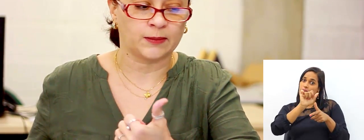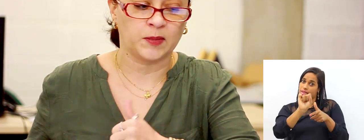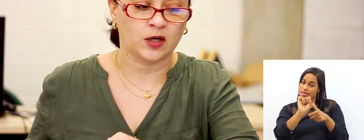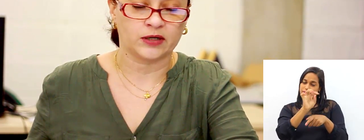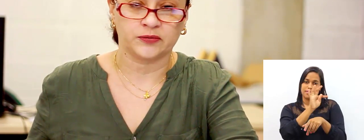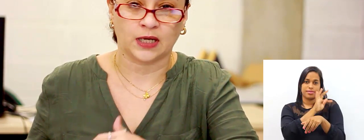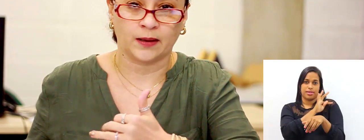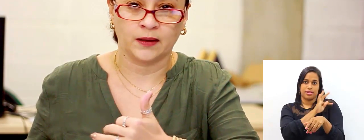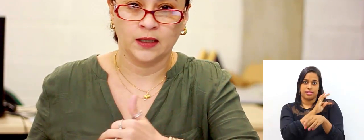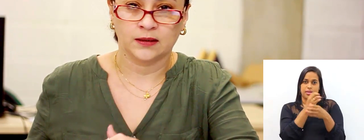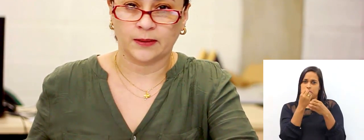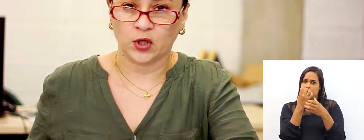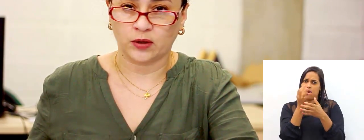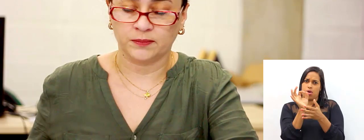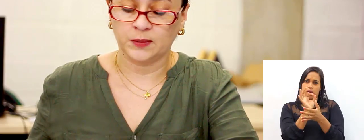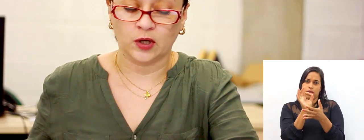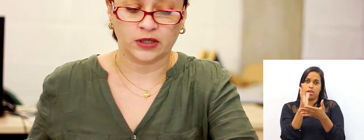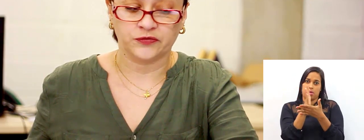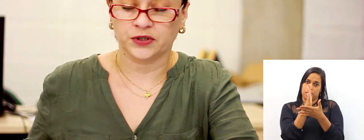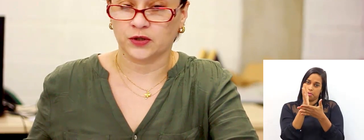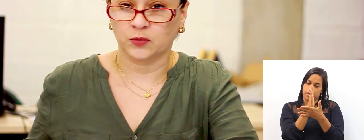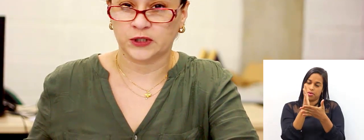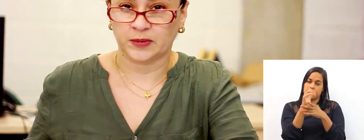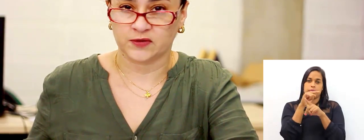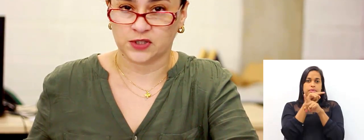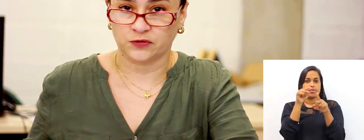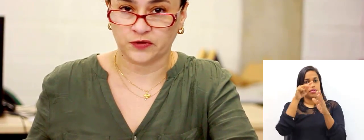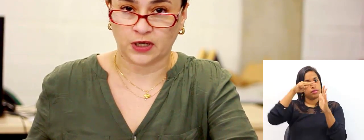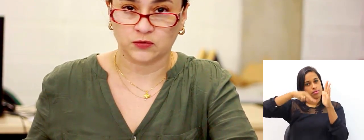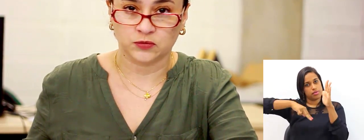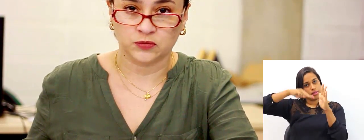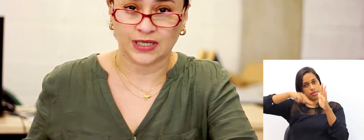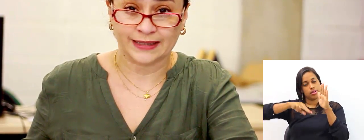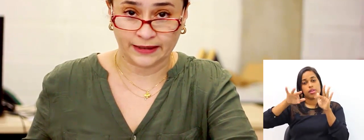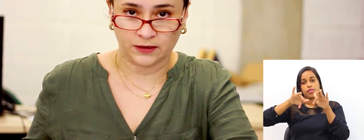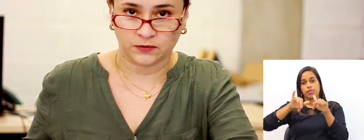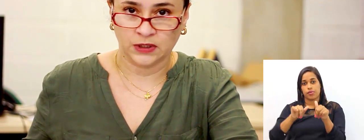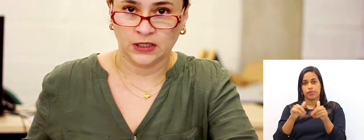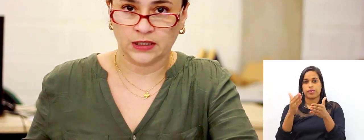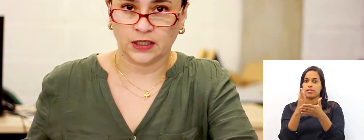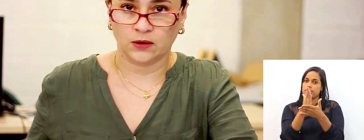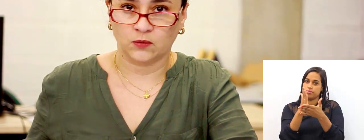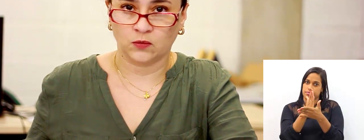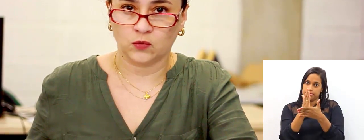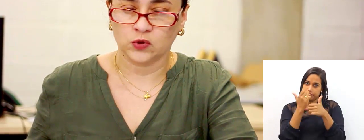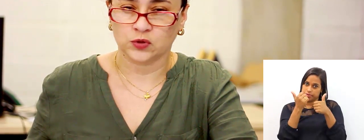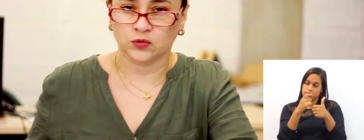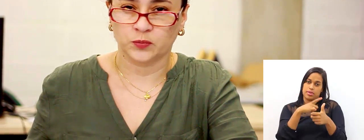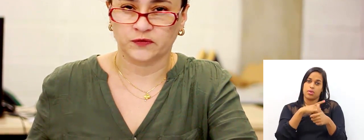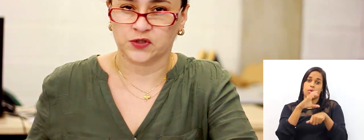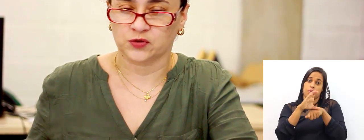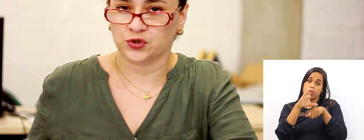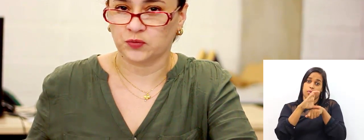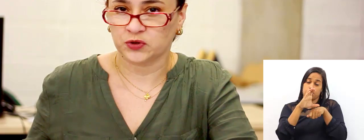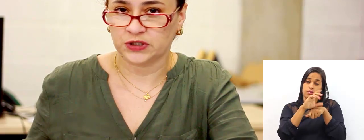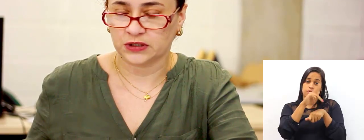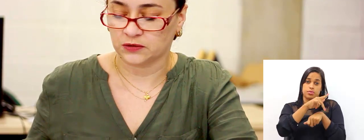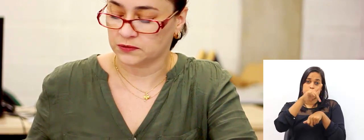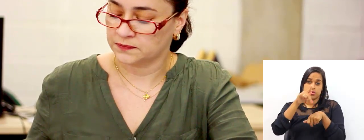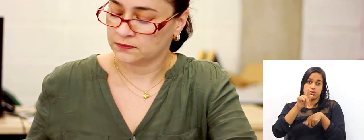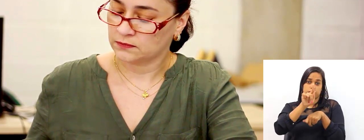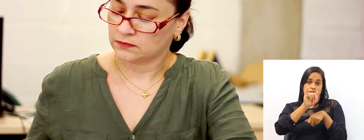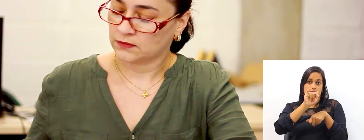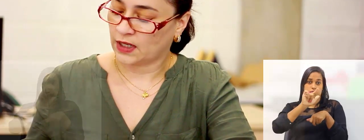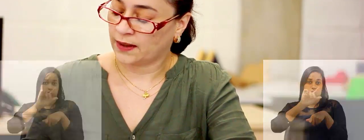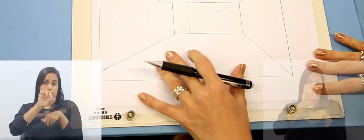que está na bibliografia que eu botei para vocês no final do caderno, que é um curso do professor Gildo